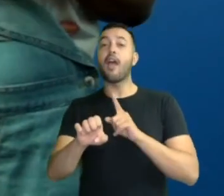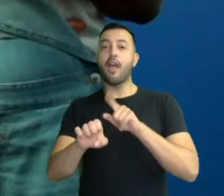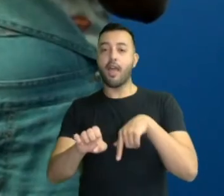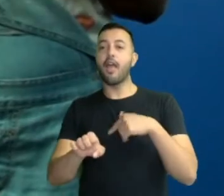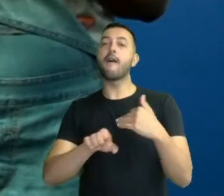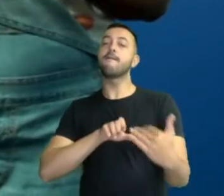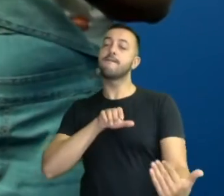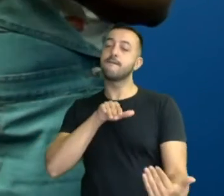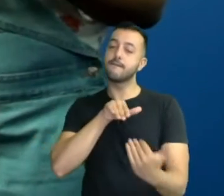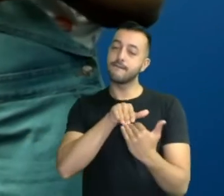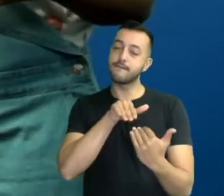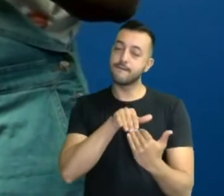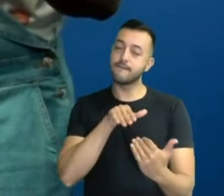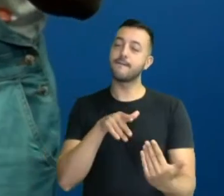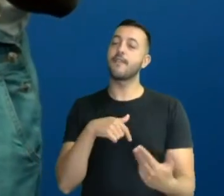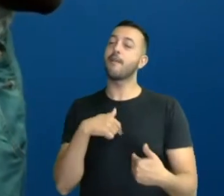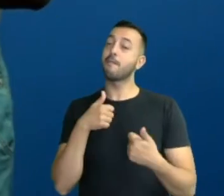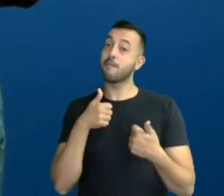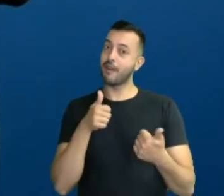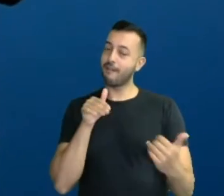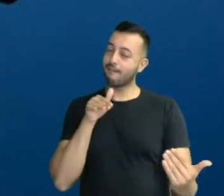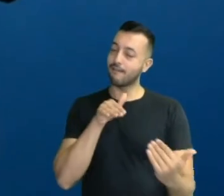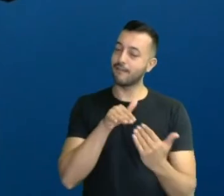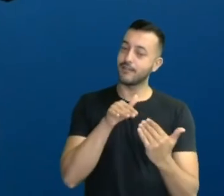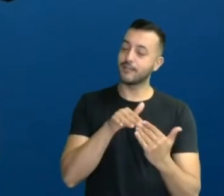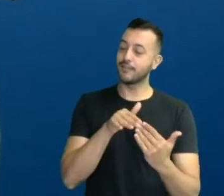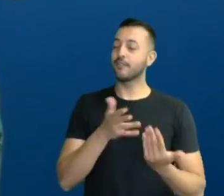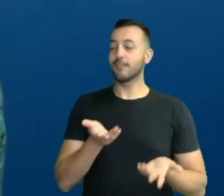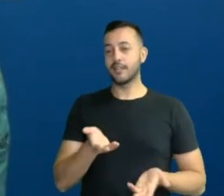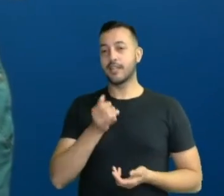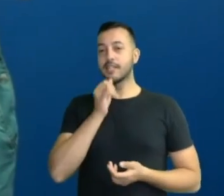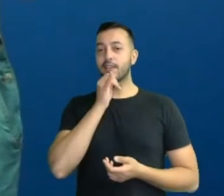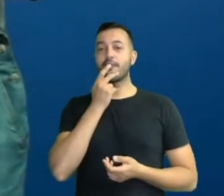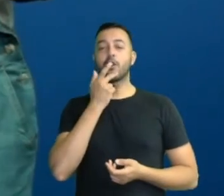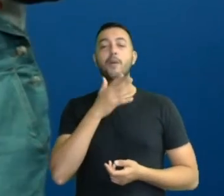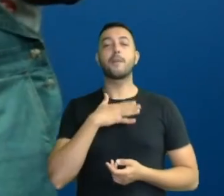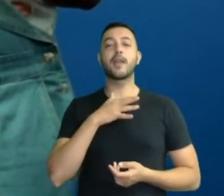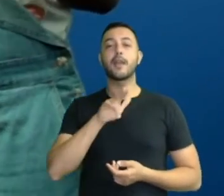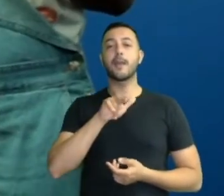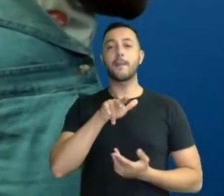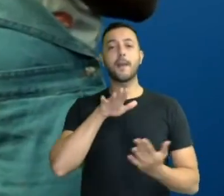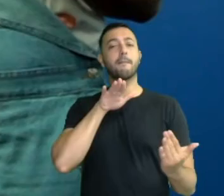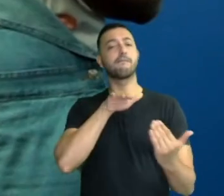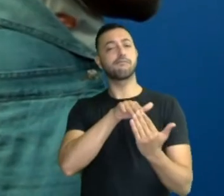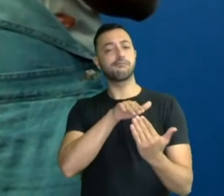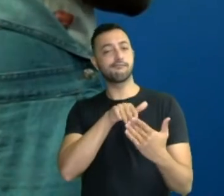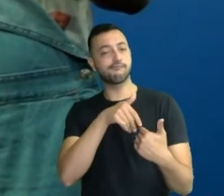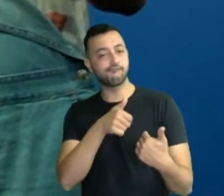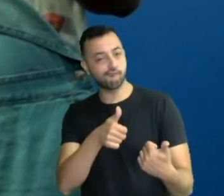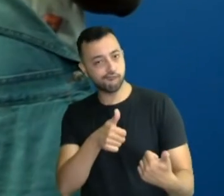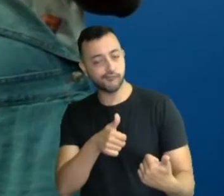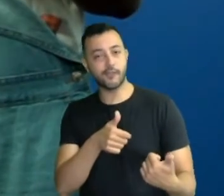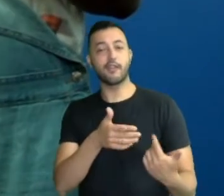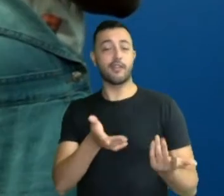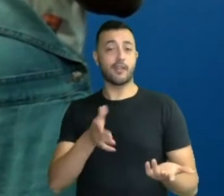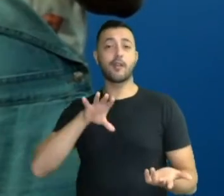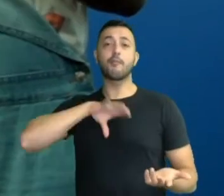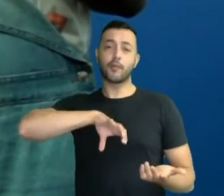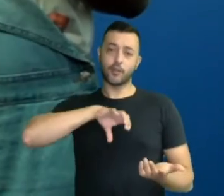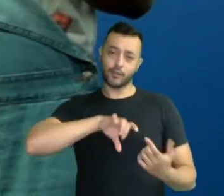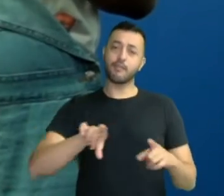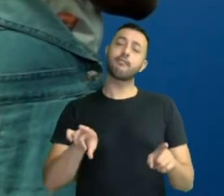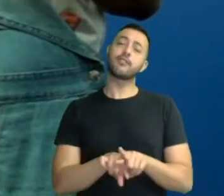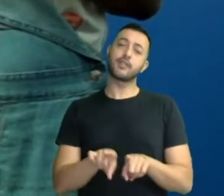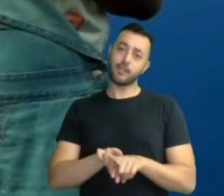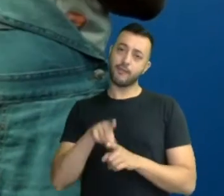acordo, que eu me dou bem com alguém. Ó. Me entendo bem com minha irmã, me dou bem com a minha irmã. E em português a gente